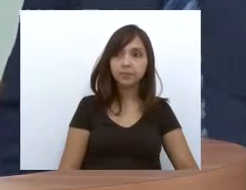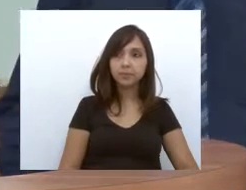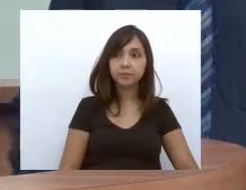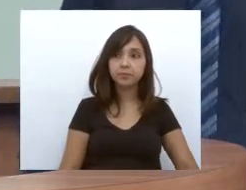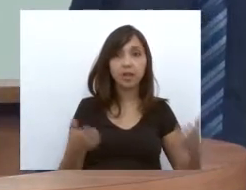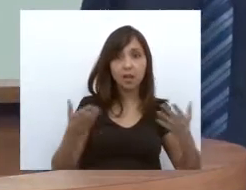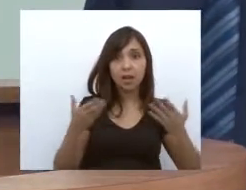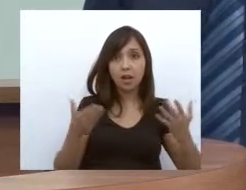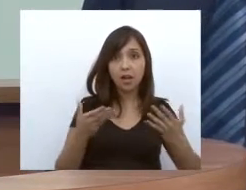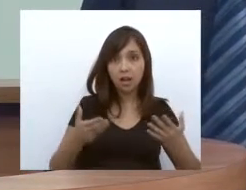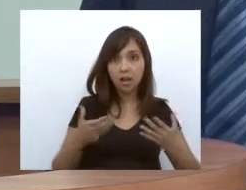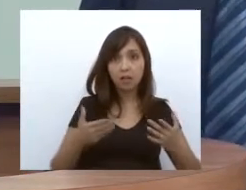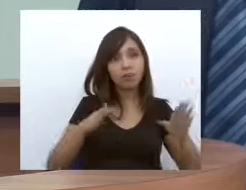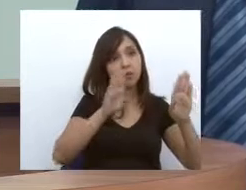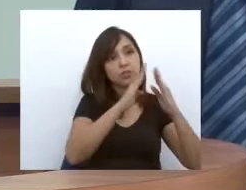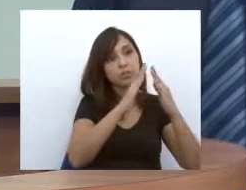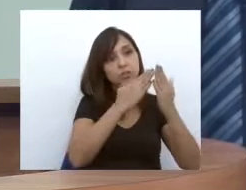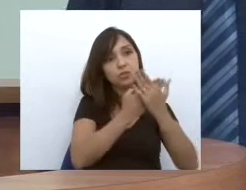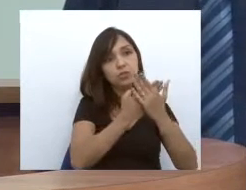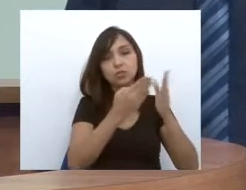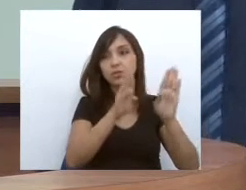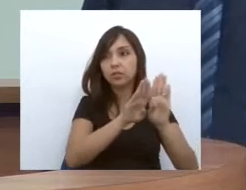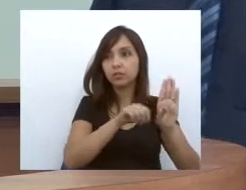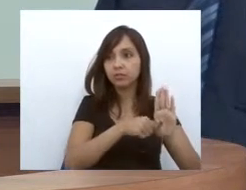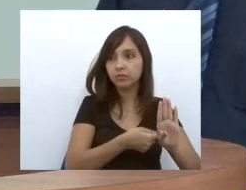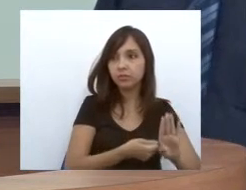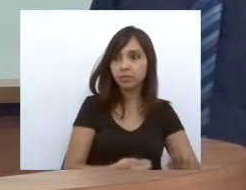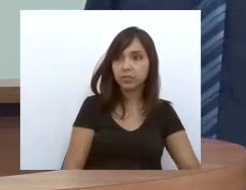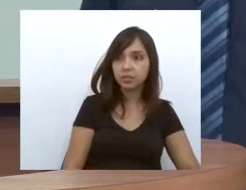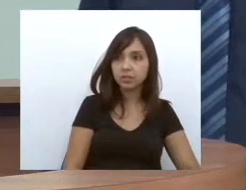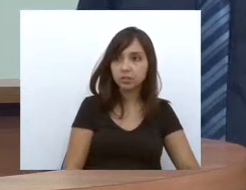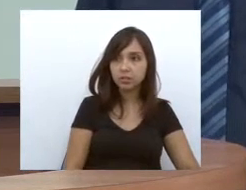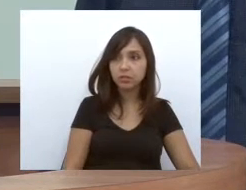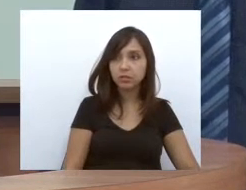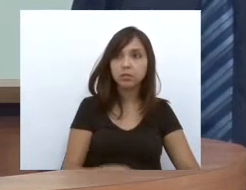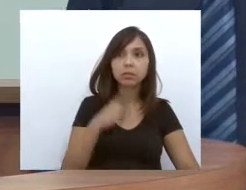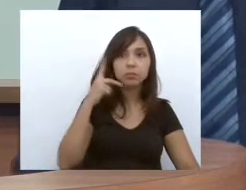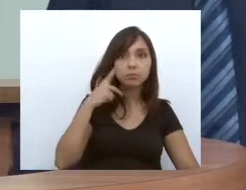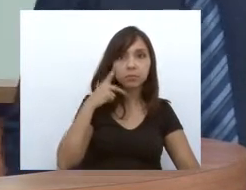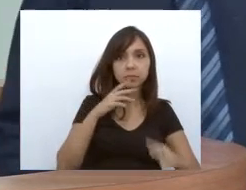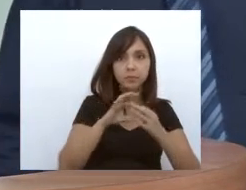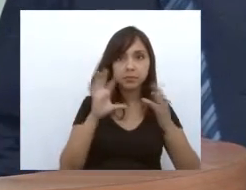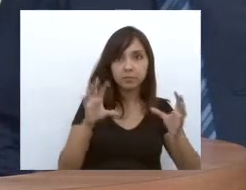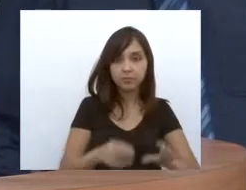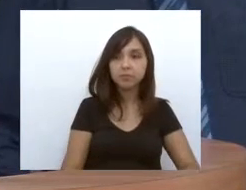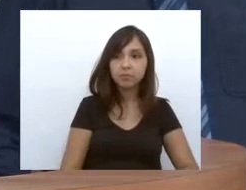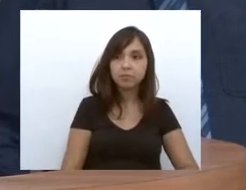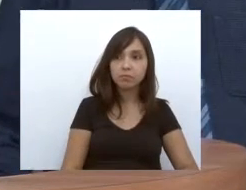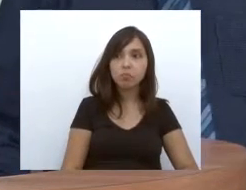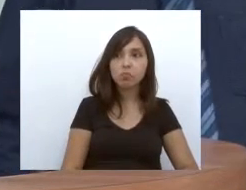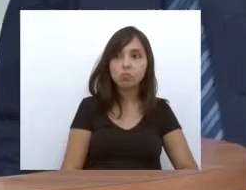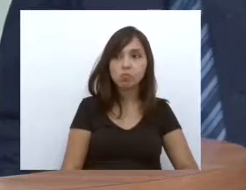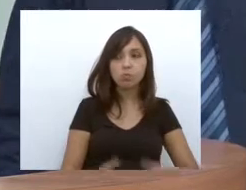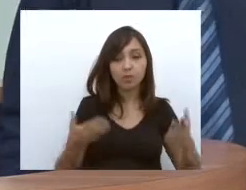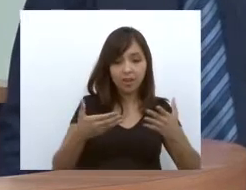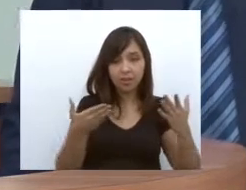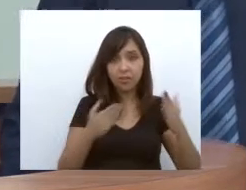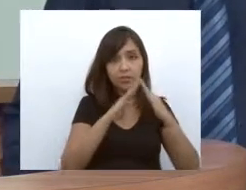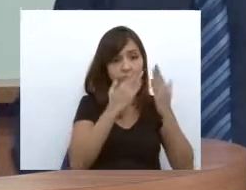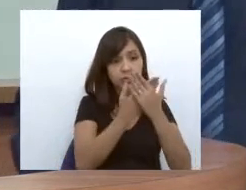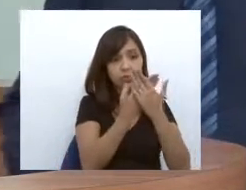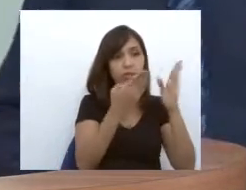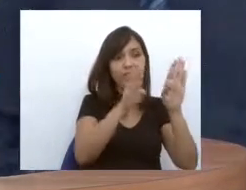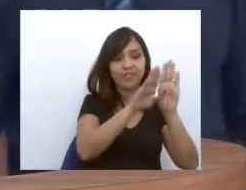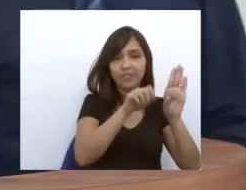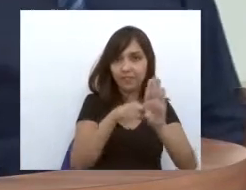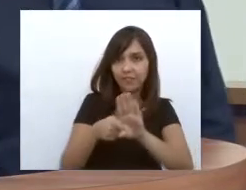Agora, se é o fechamento de escola, antigamente... Para concluir, vereador. Pela liderança do PCdoB, presidente. Pela liderança do partido, vereador. Agora é fechamento de